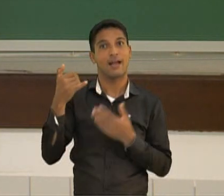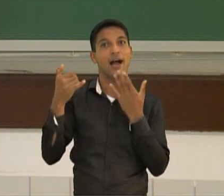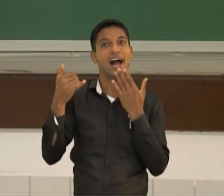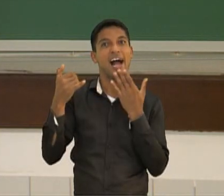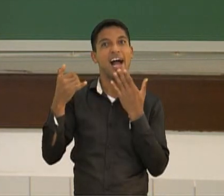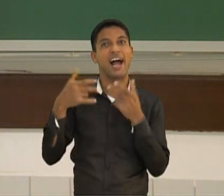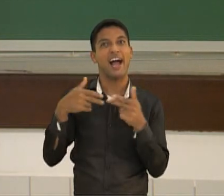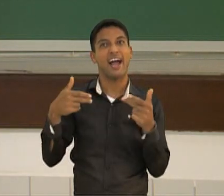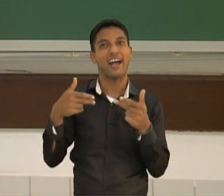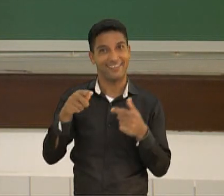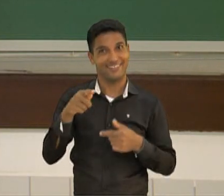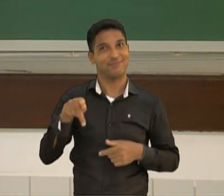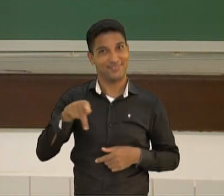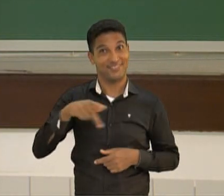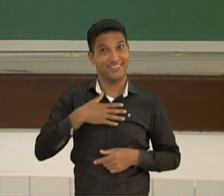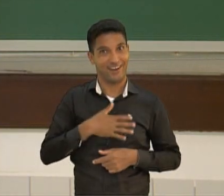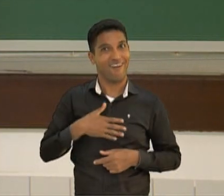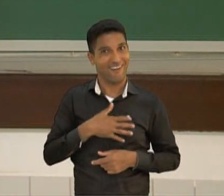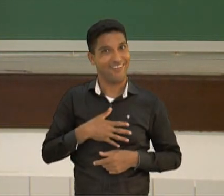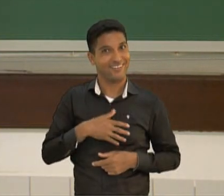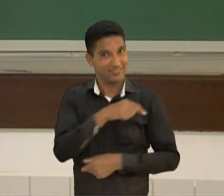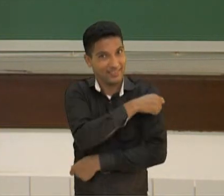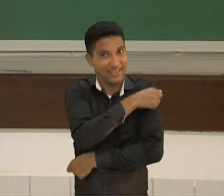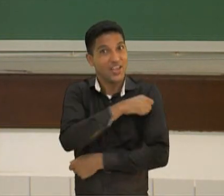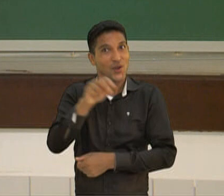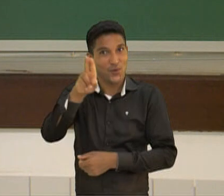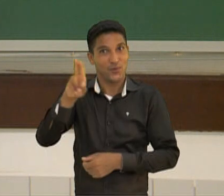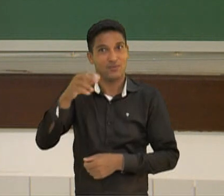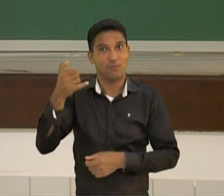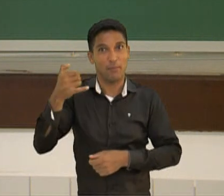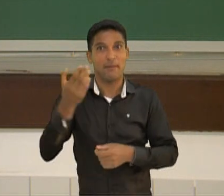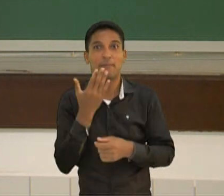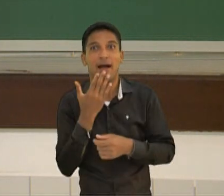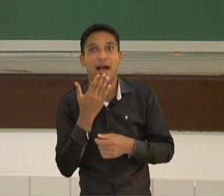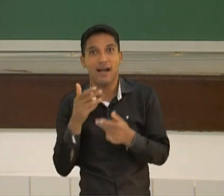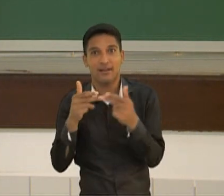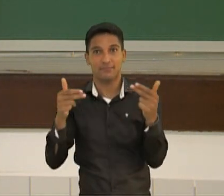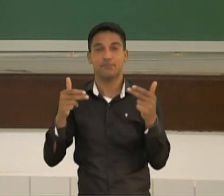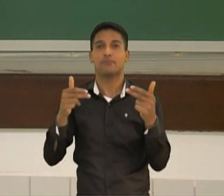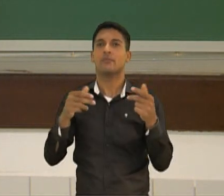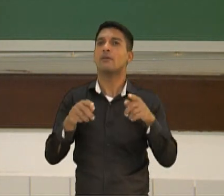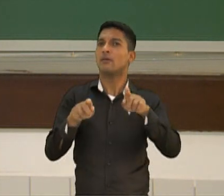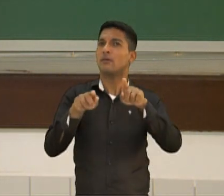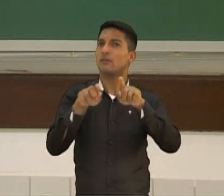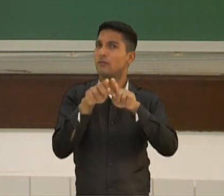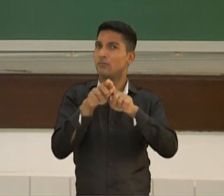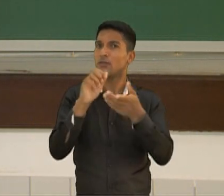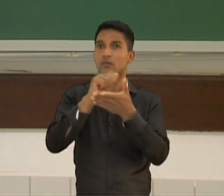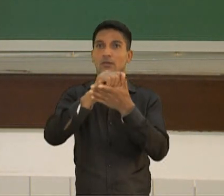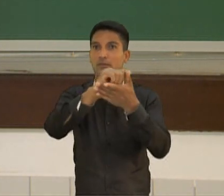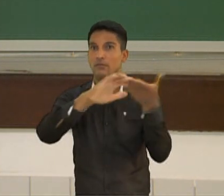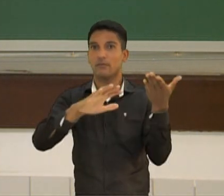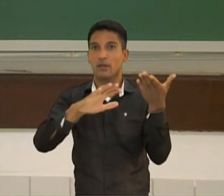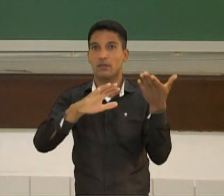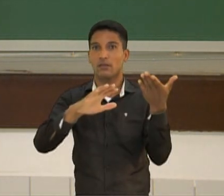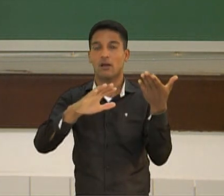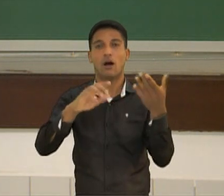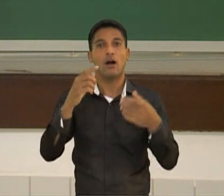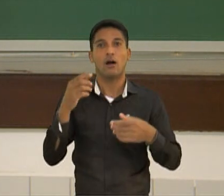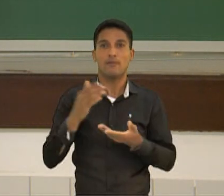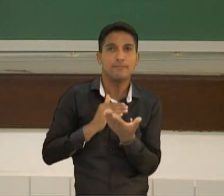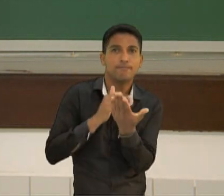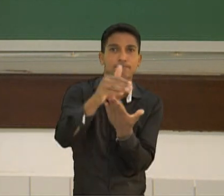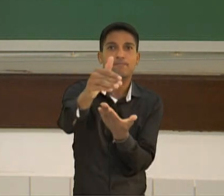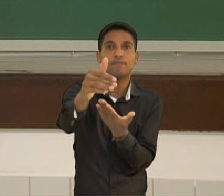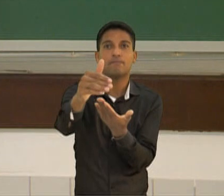professora gosta. Meus alunos sabem que eu gosto. E vamos que vamos nessa atividade e principalmente nesses slides com a prof. Vamos lá? Começando